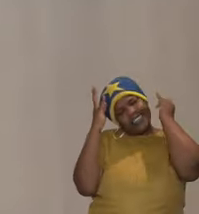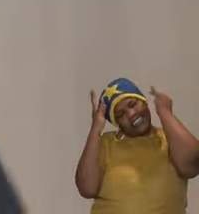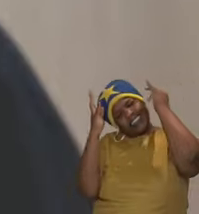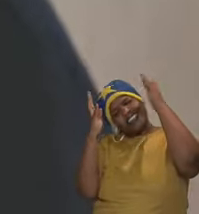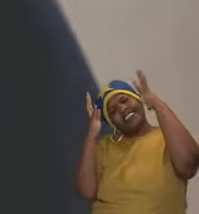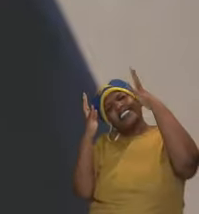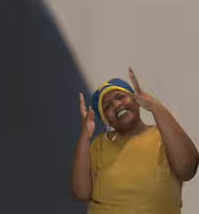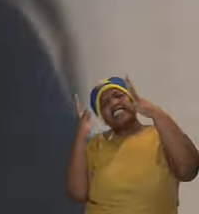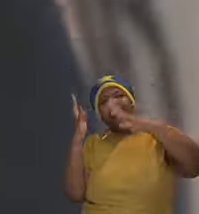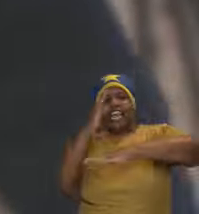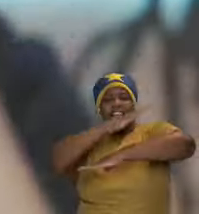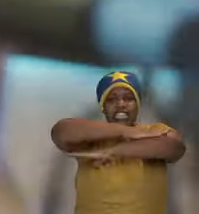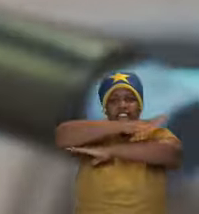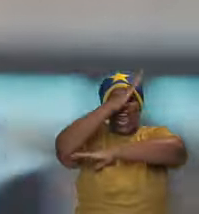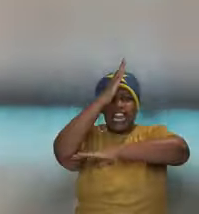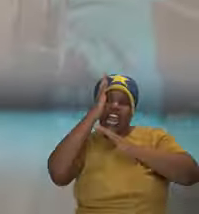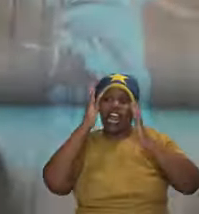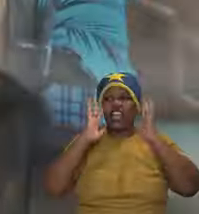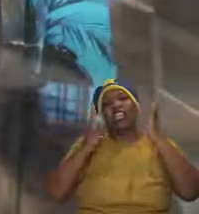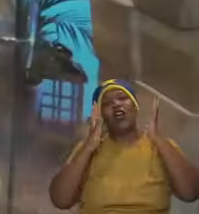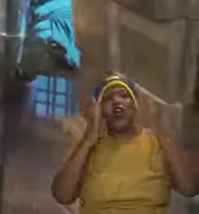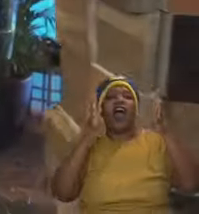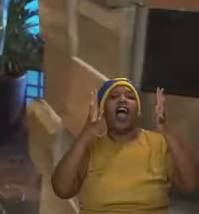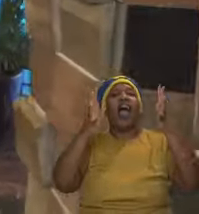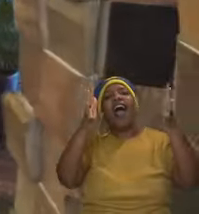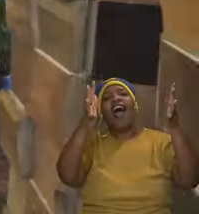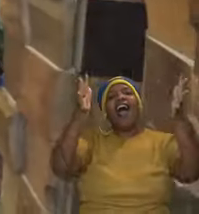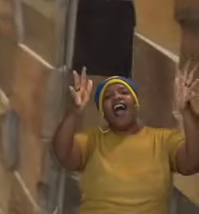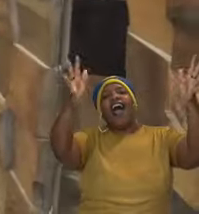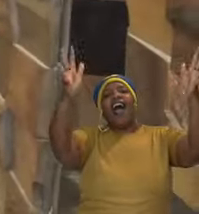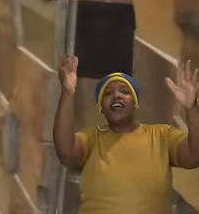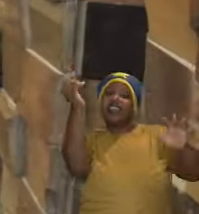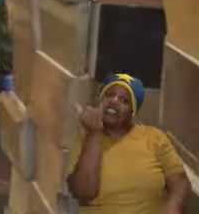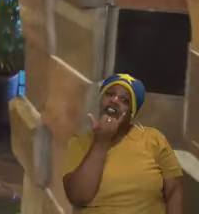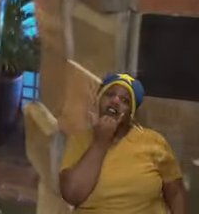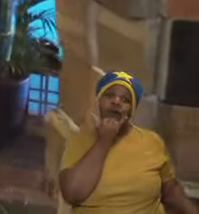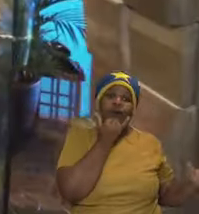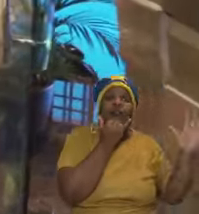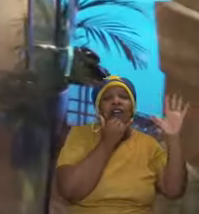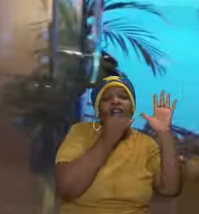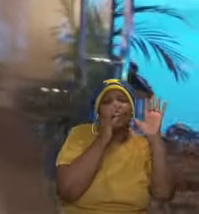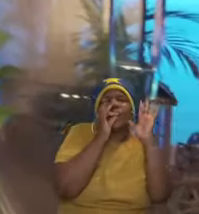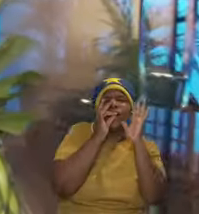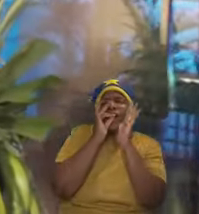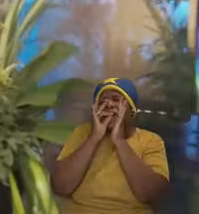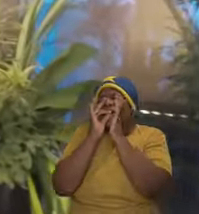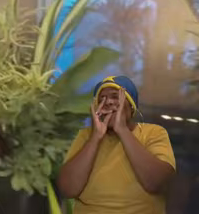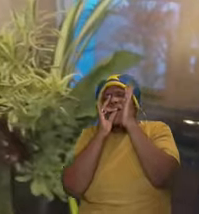louço, janela vai tremer na rua toda. Desculpe minha lombra,